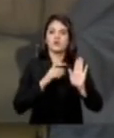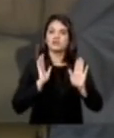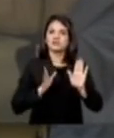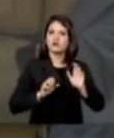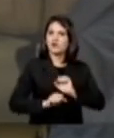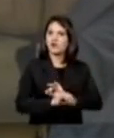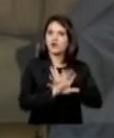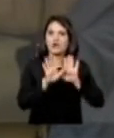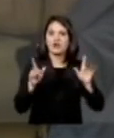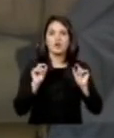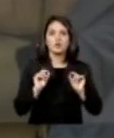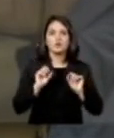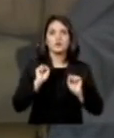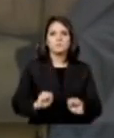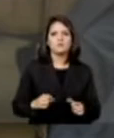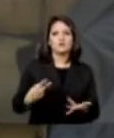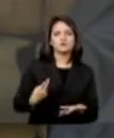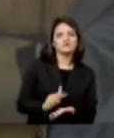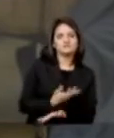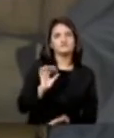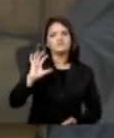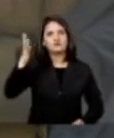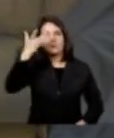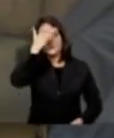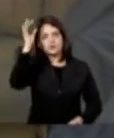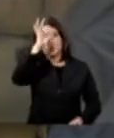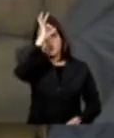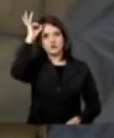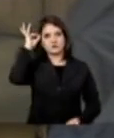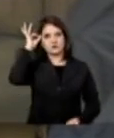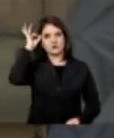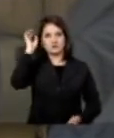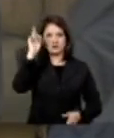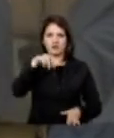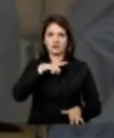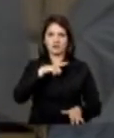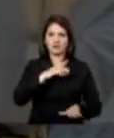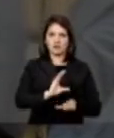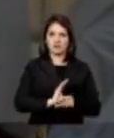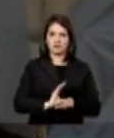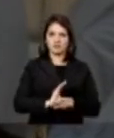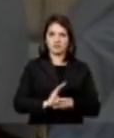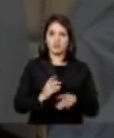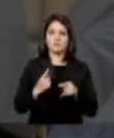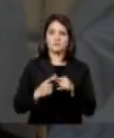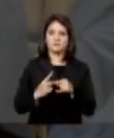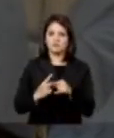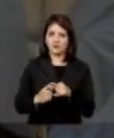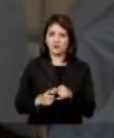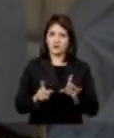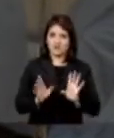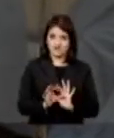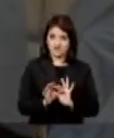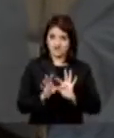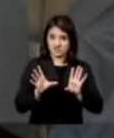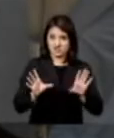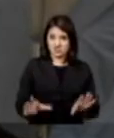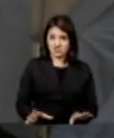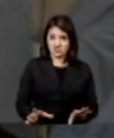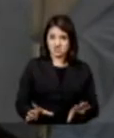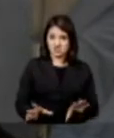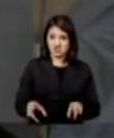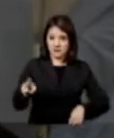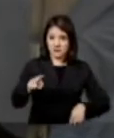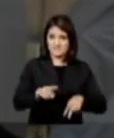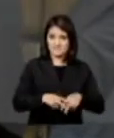de inocência, cláusula pétrea. Pois permitir a execução antecipada, a rigor do que